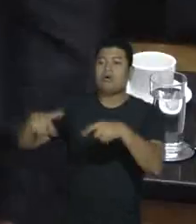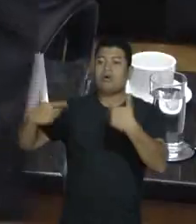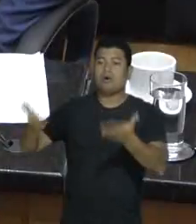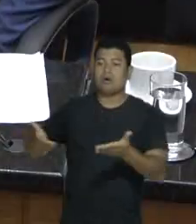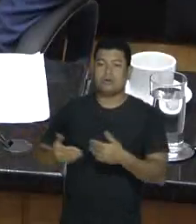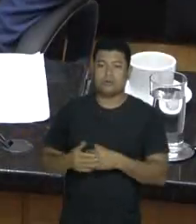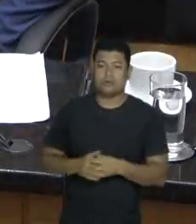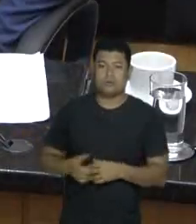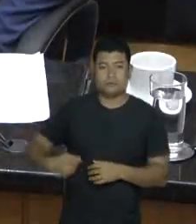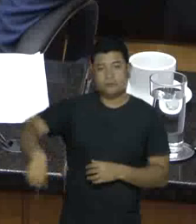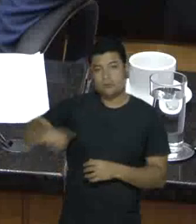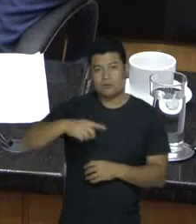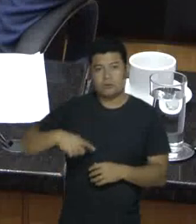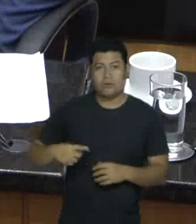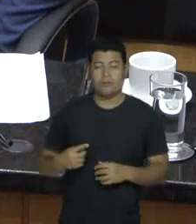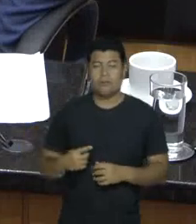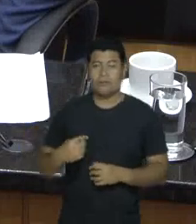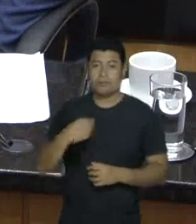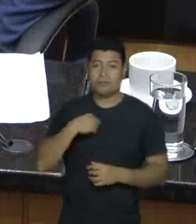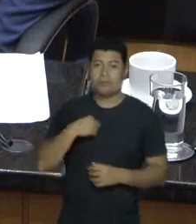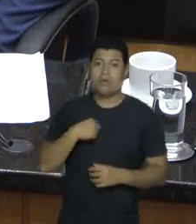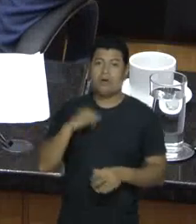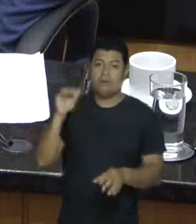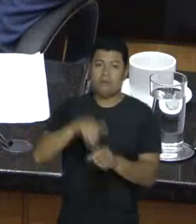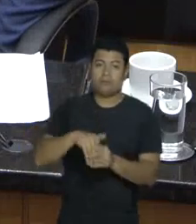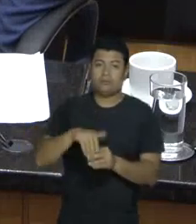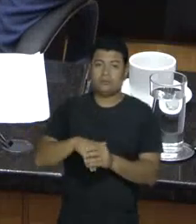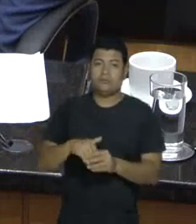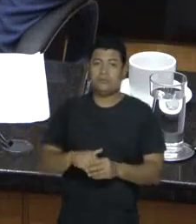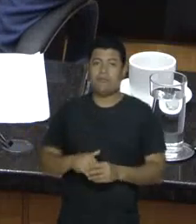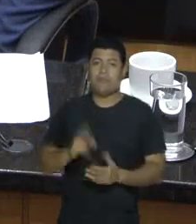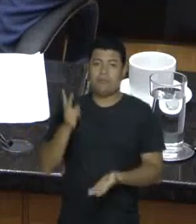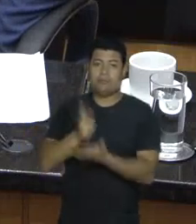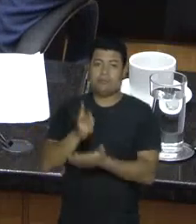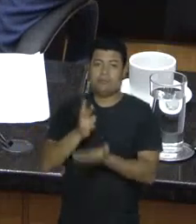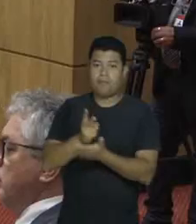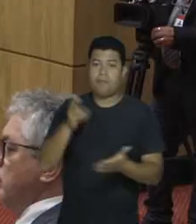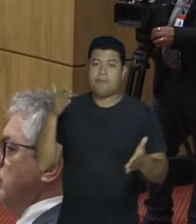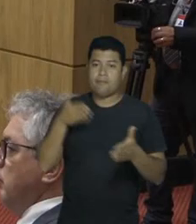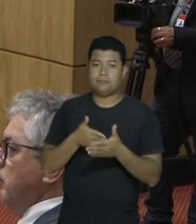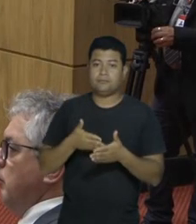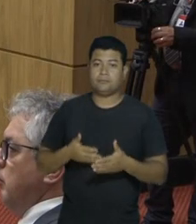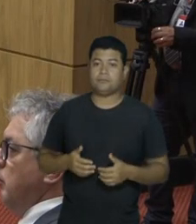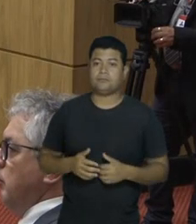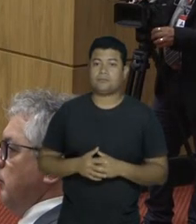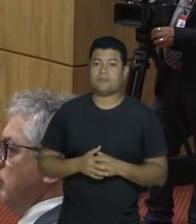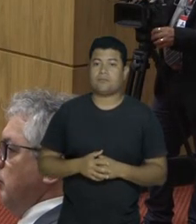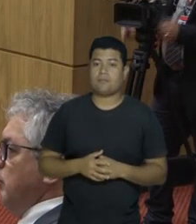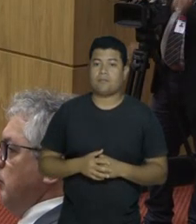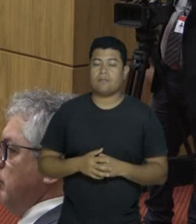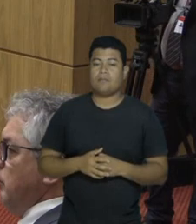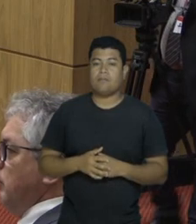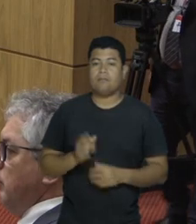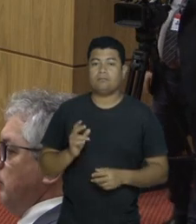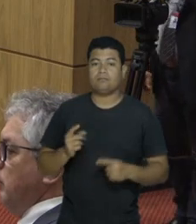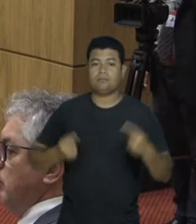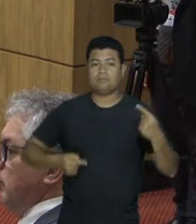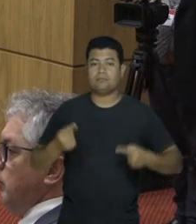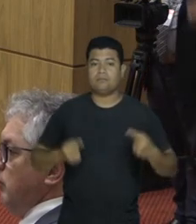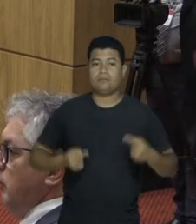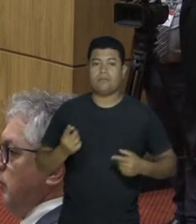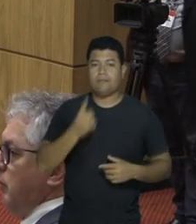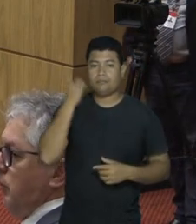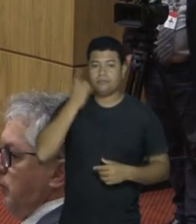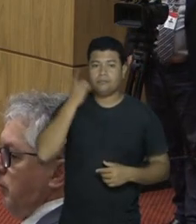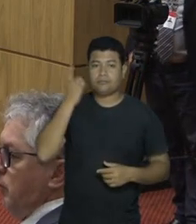Por isso que eu pelo menos, vou votar pela manutenção do veto. Para discutir a matéria, com a palavra o deputado